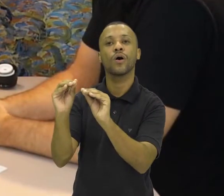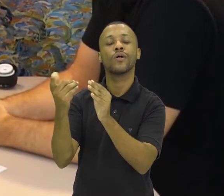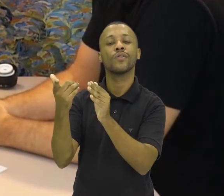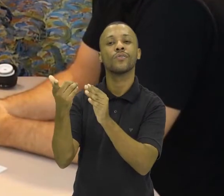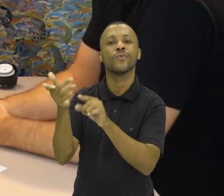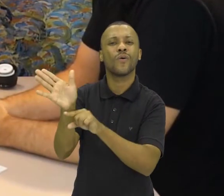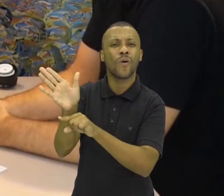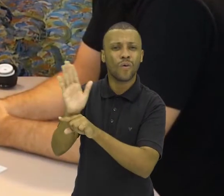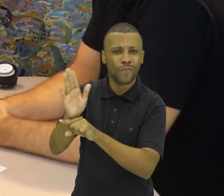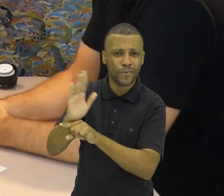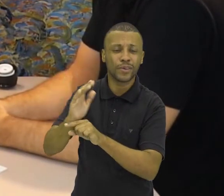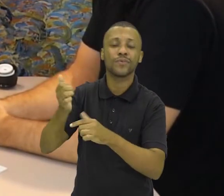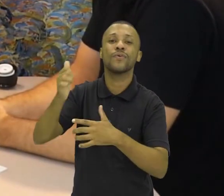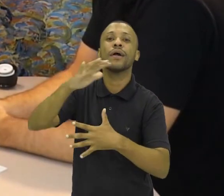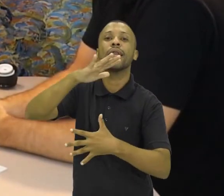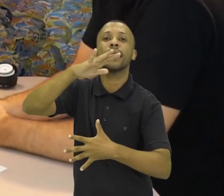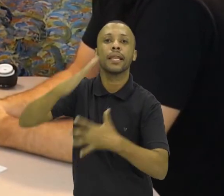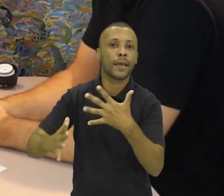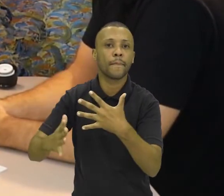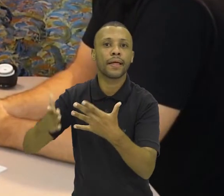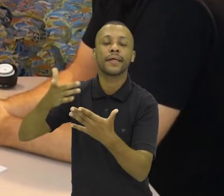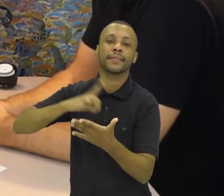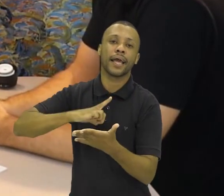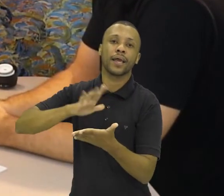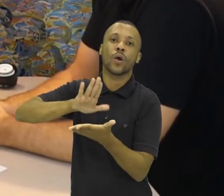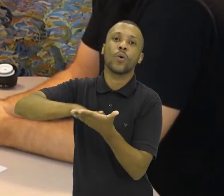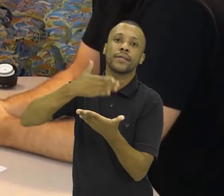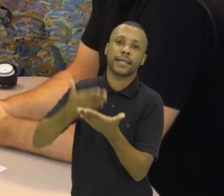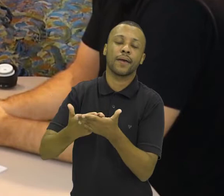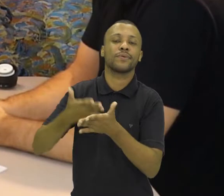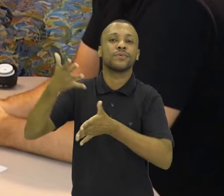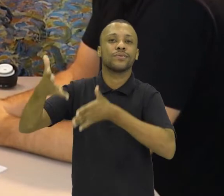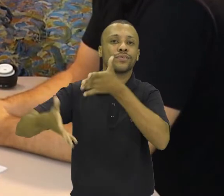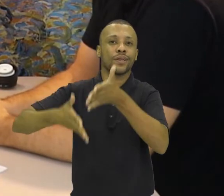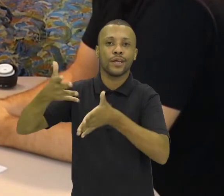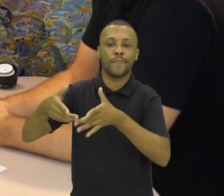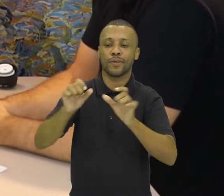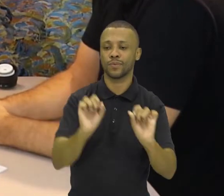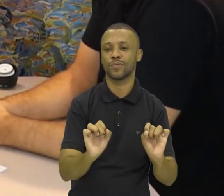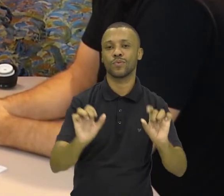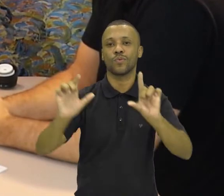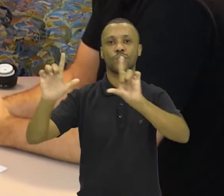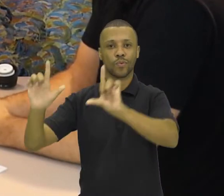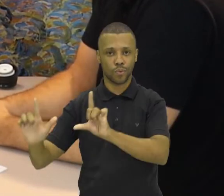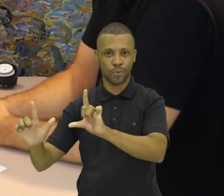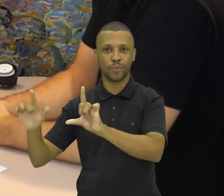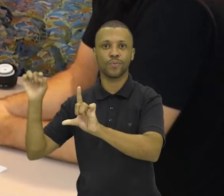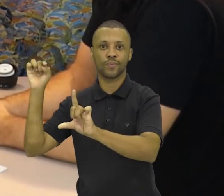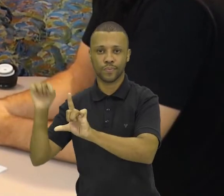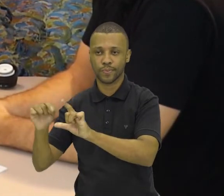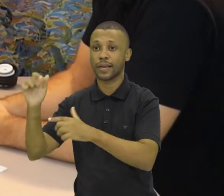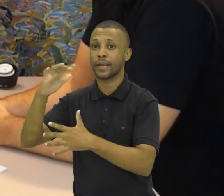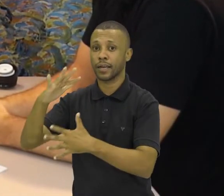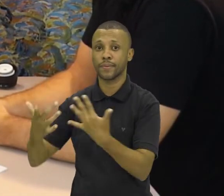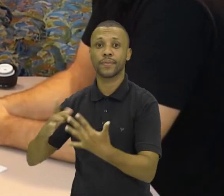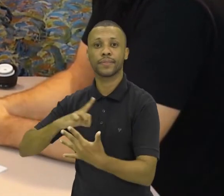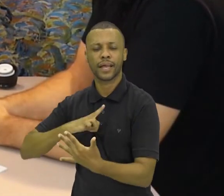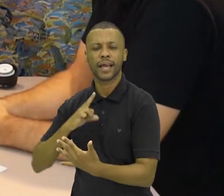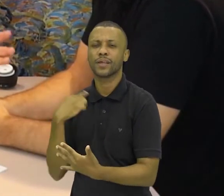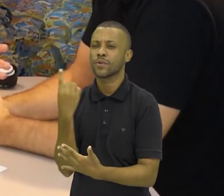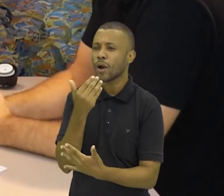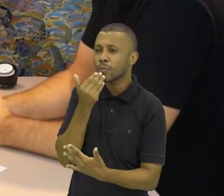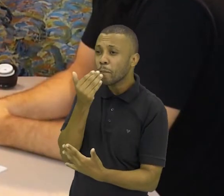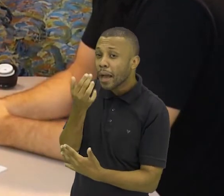colocados com Libras, com intérprete de Libras. Tá? E essa coisa inicial que a gente sempre faz,